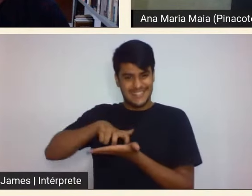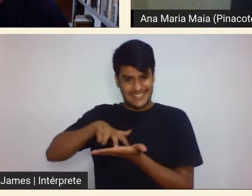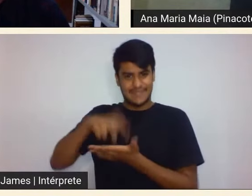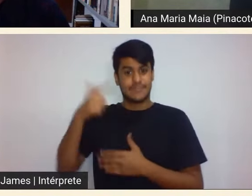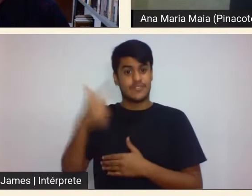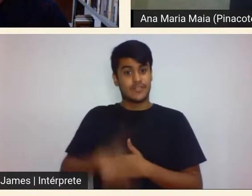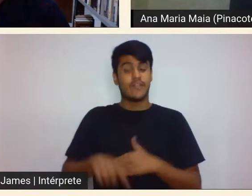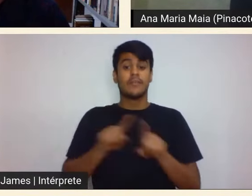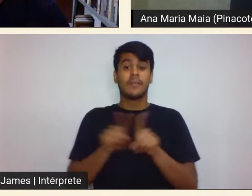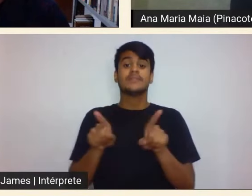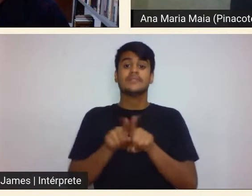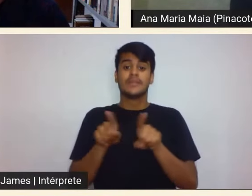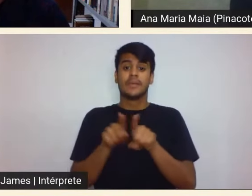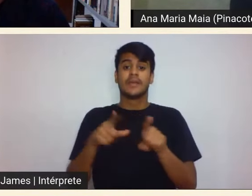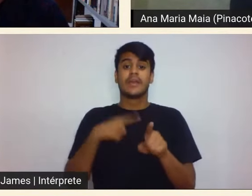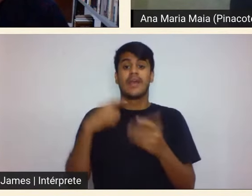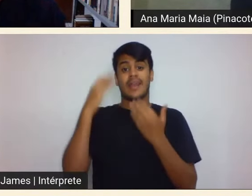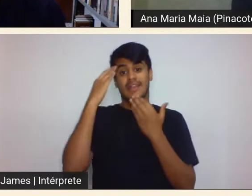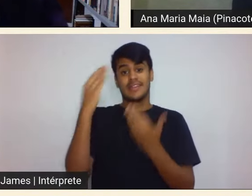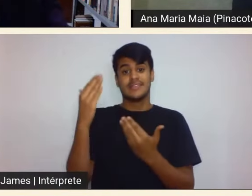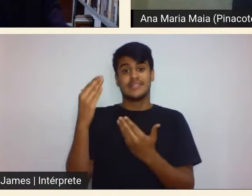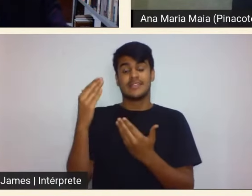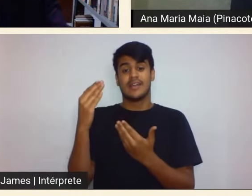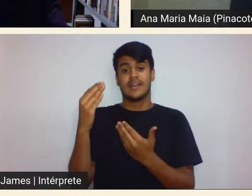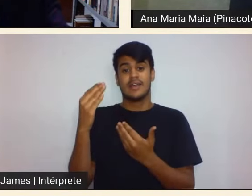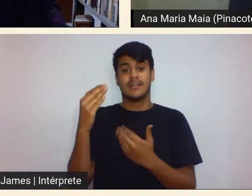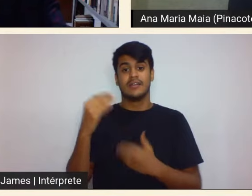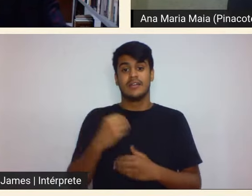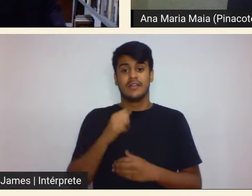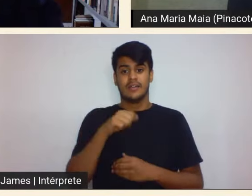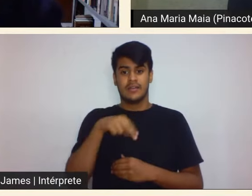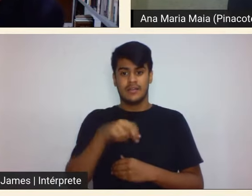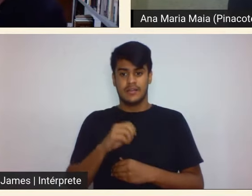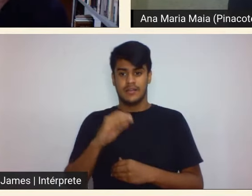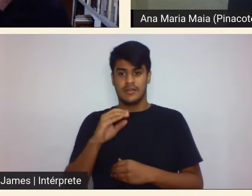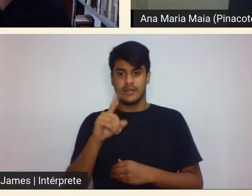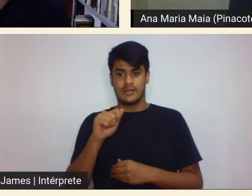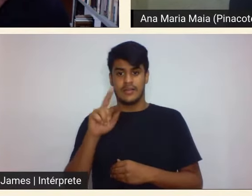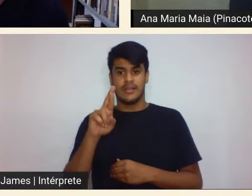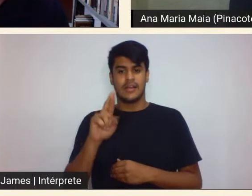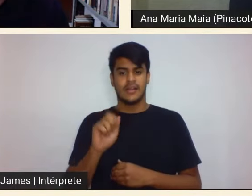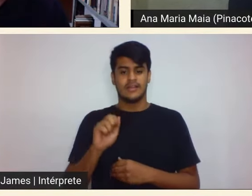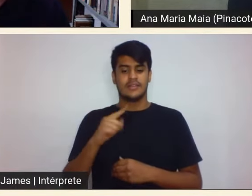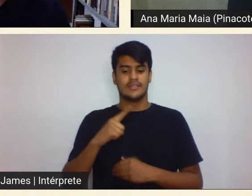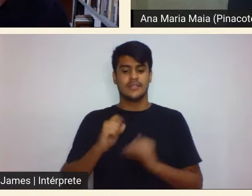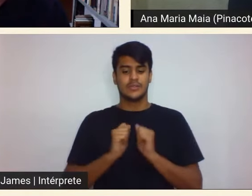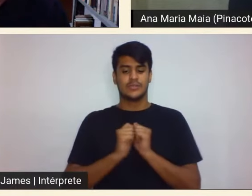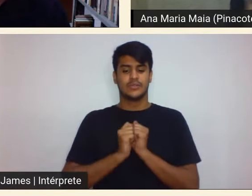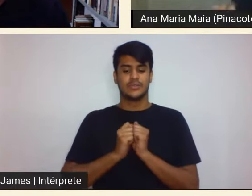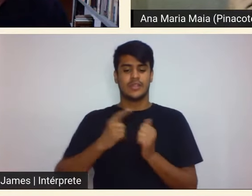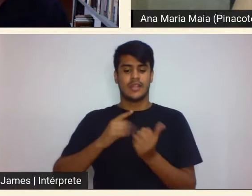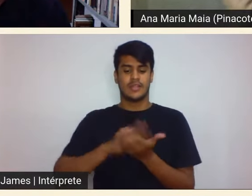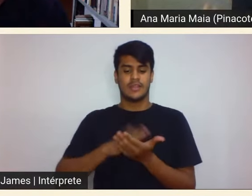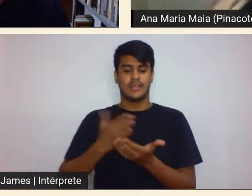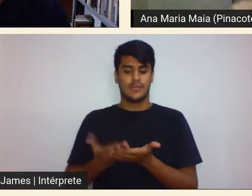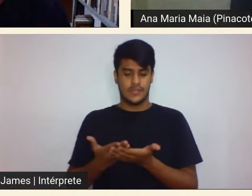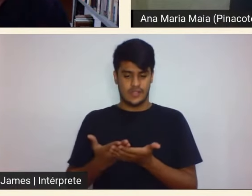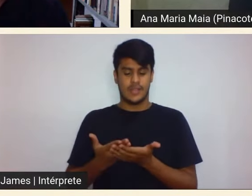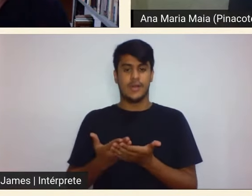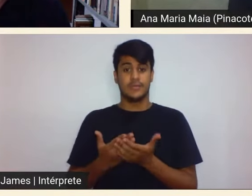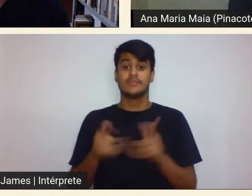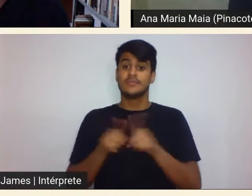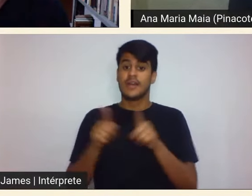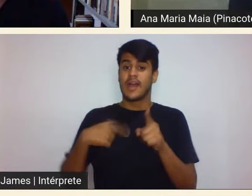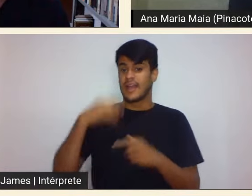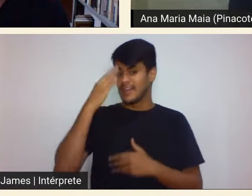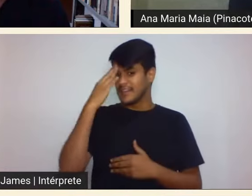mas queria pontuar que a Ana Clara também está na tradução, então também agradecer ao trabalho dela, que